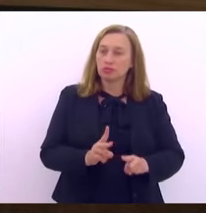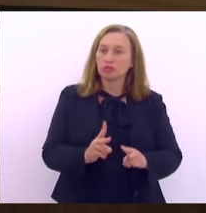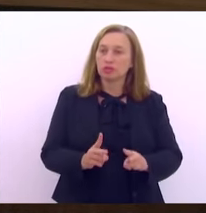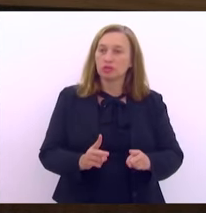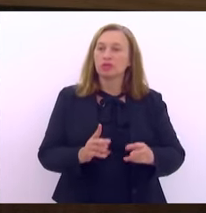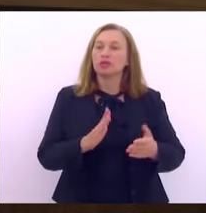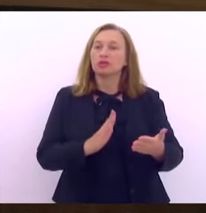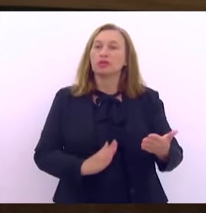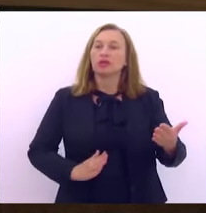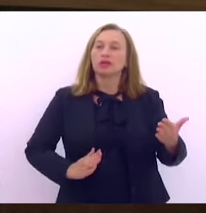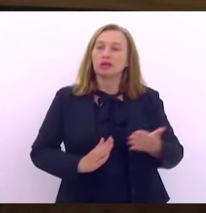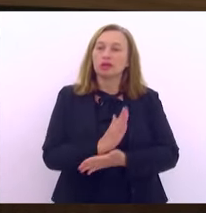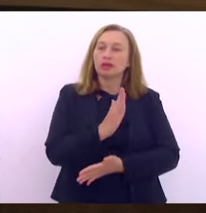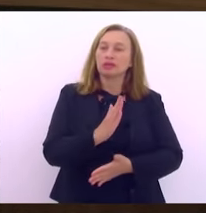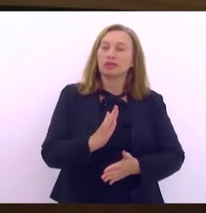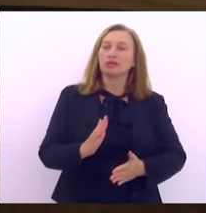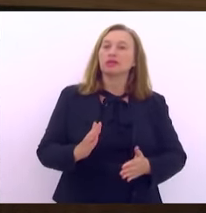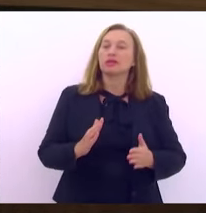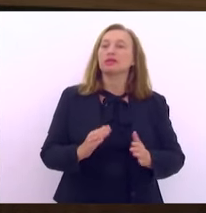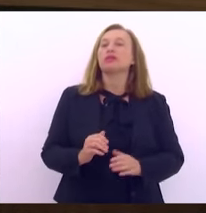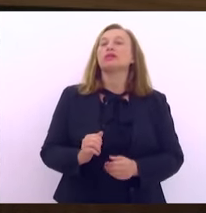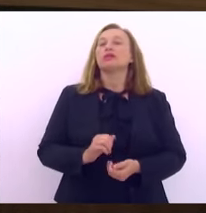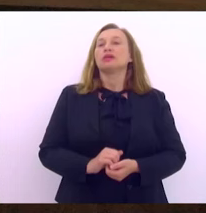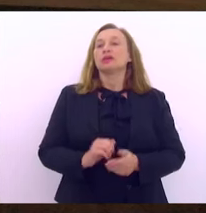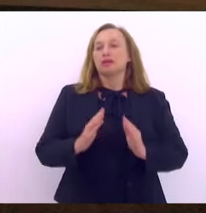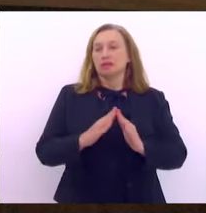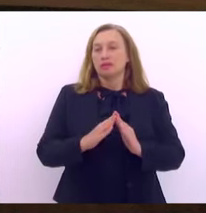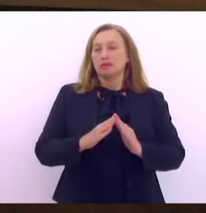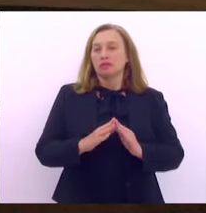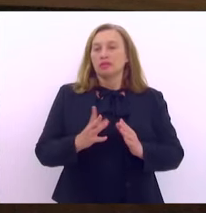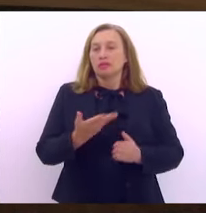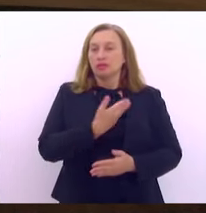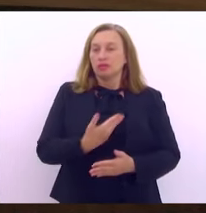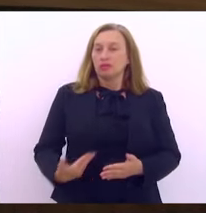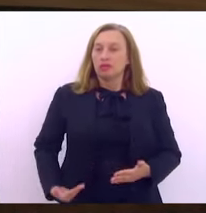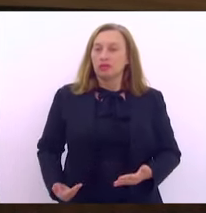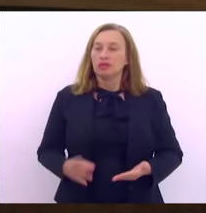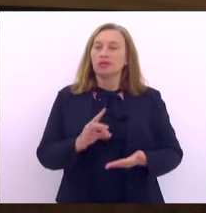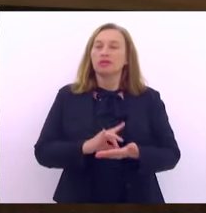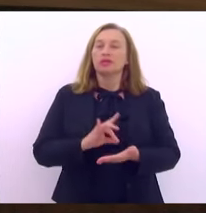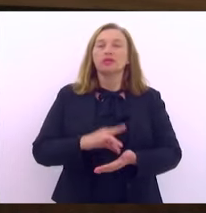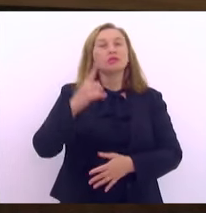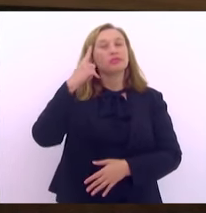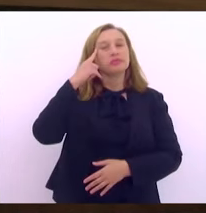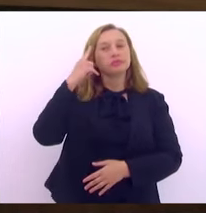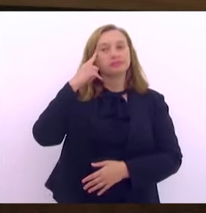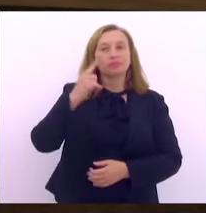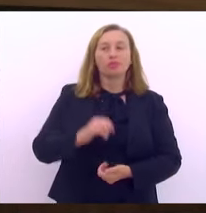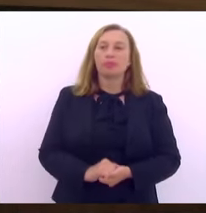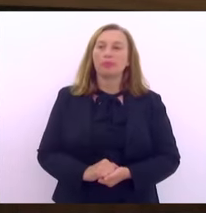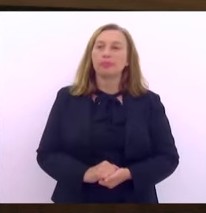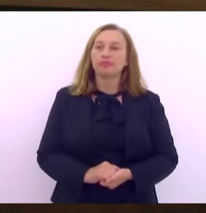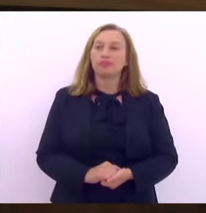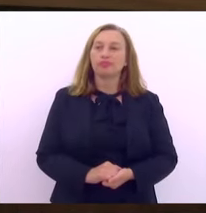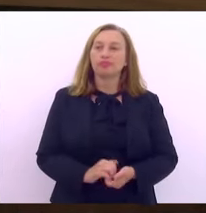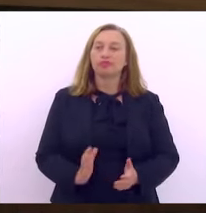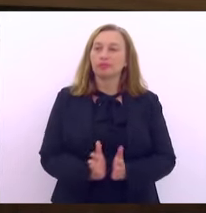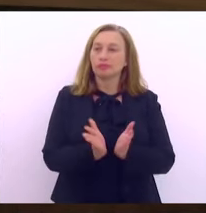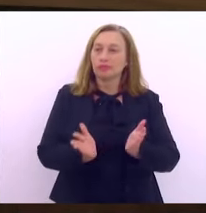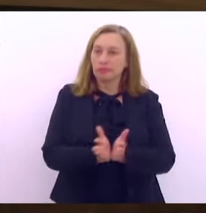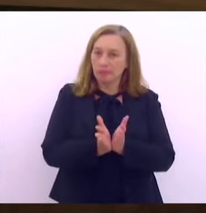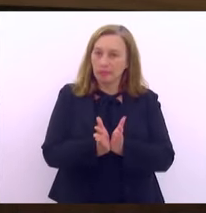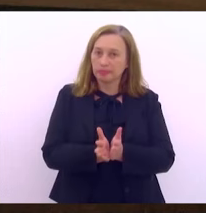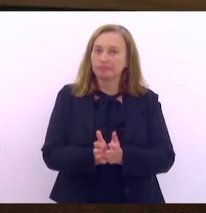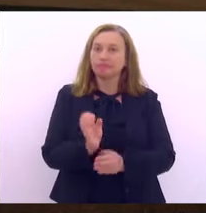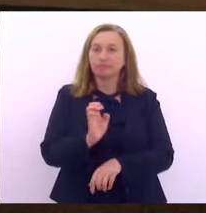tenha a sensibilidade de realmente pensar nos menos